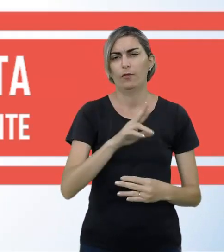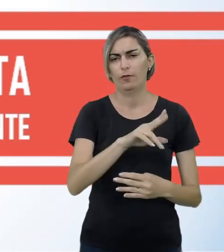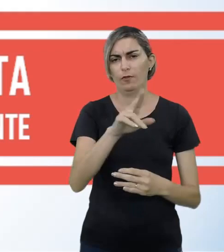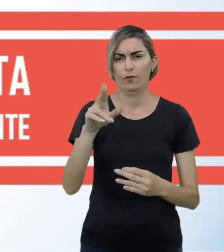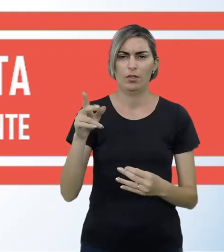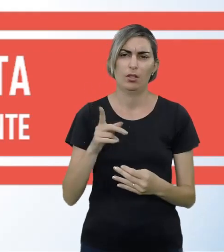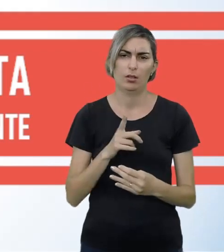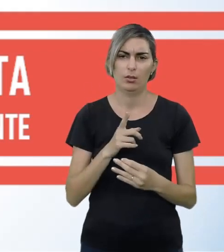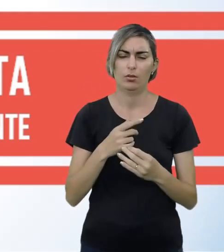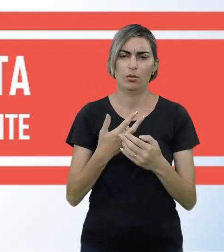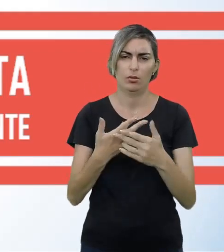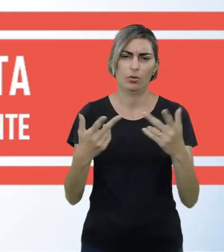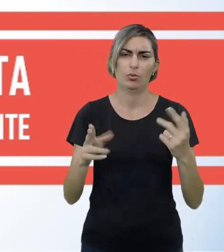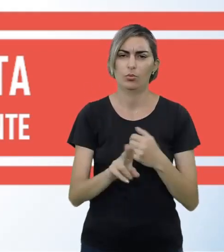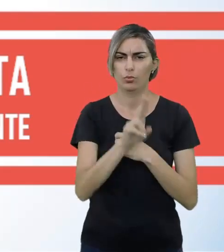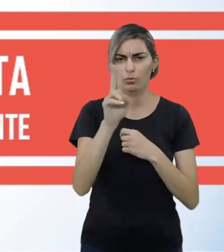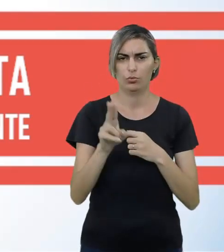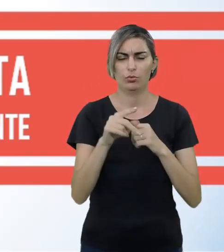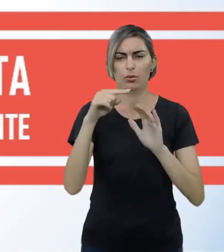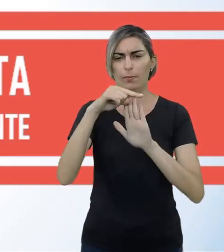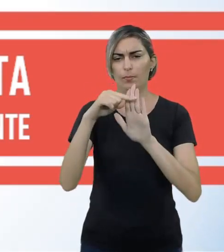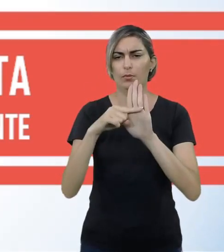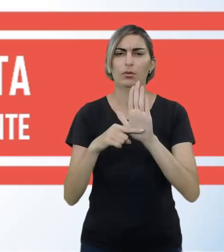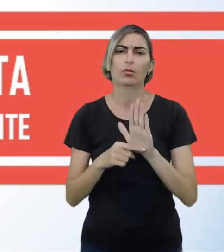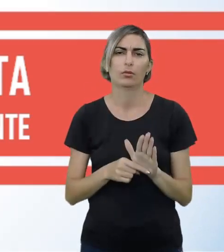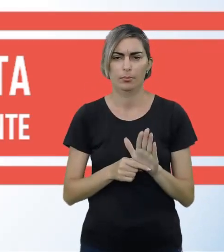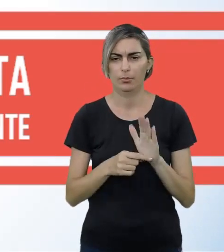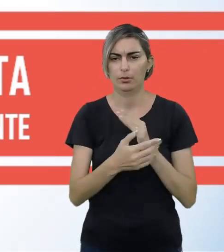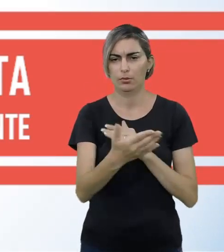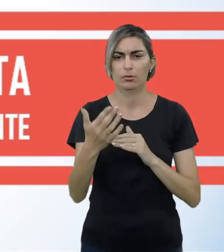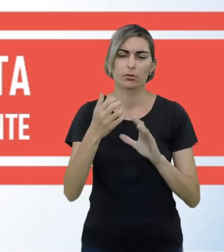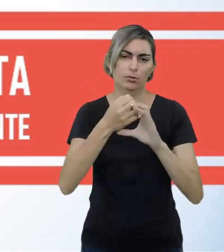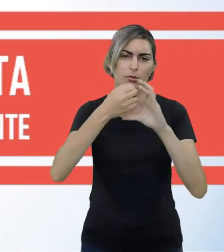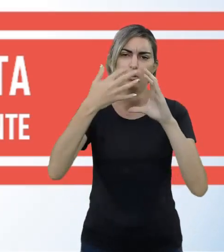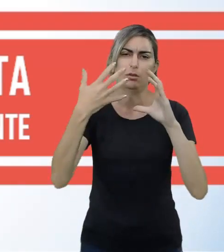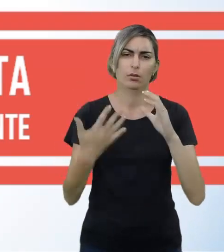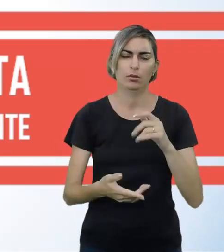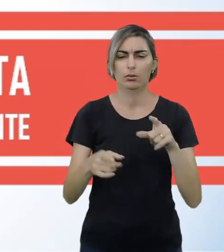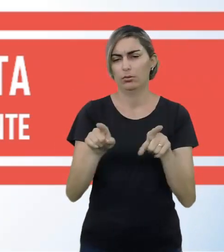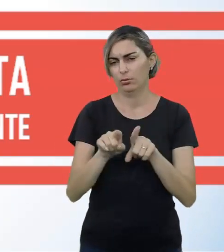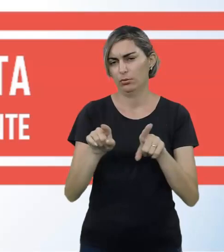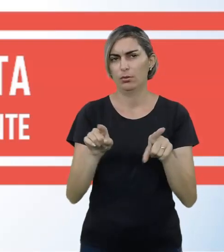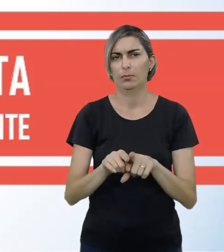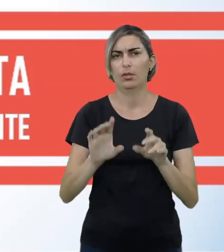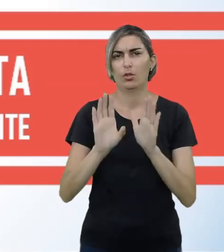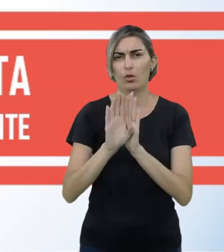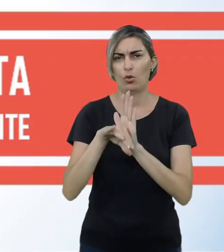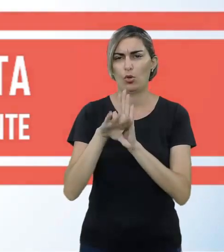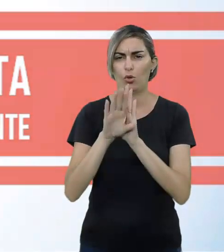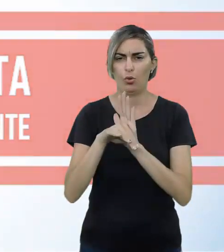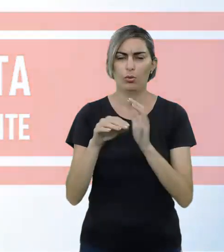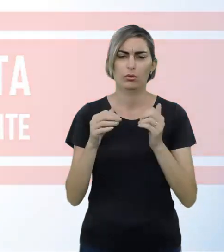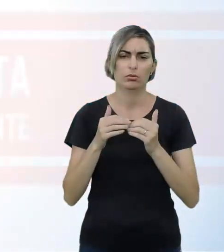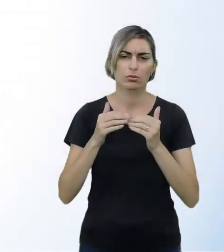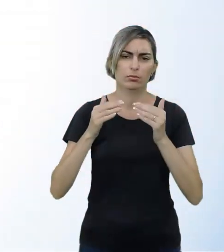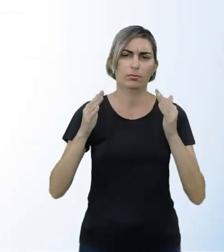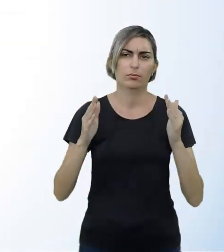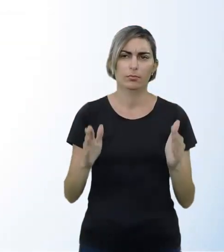várias plataformas que são utilizadas para programar o Arduino, já que ele tem essa característica de também ser código-fonte aberto.